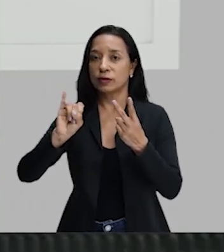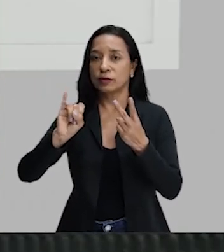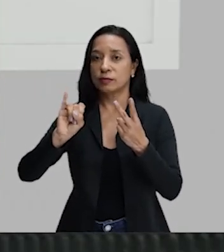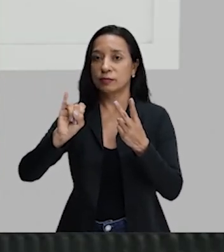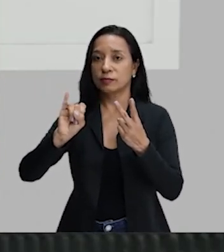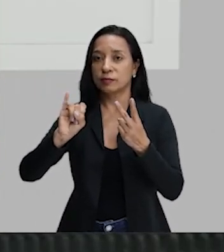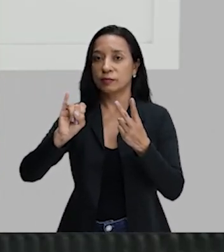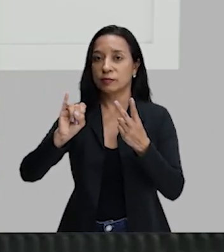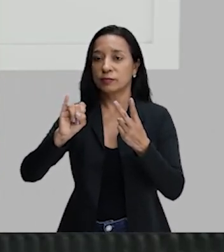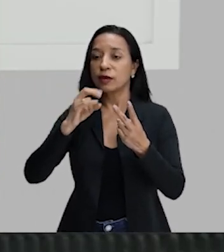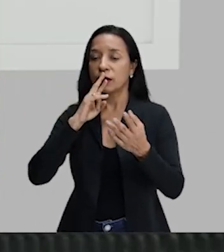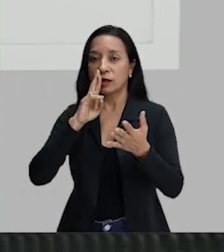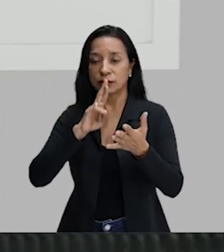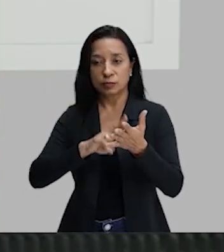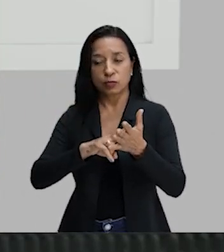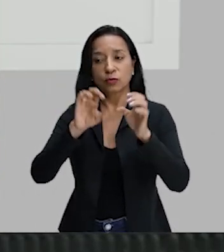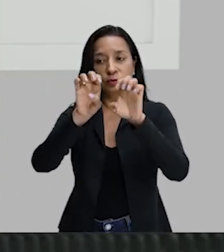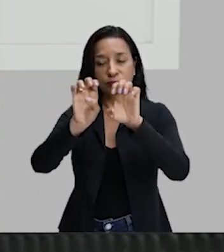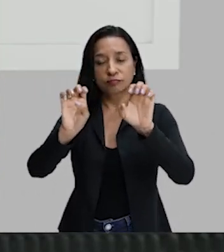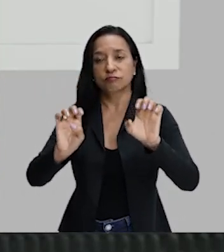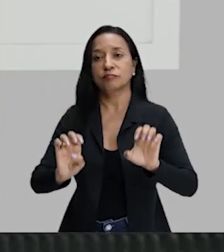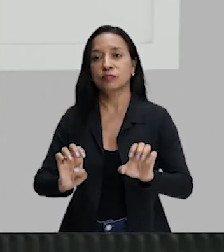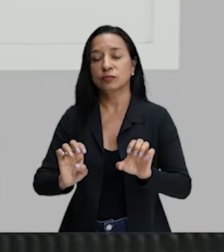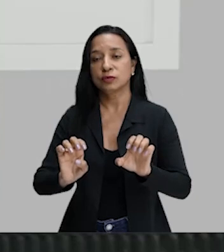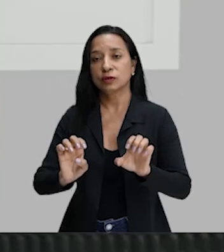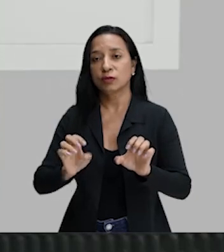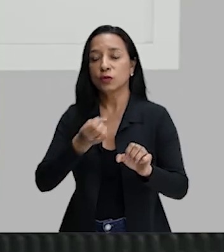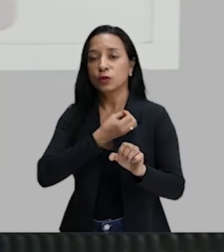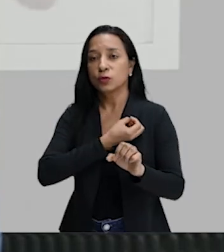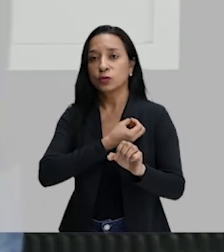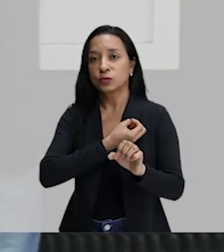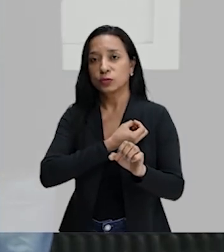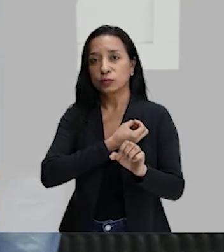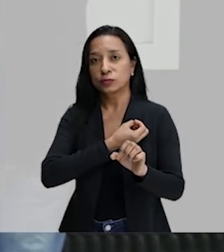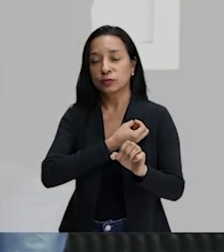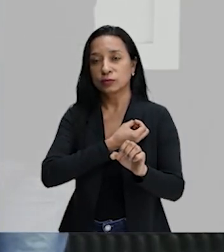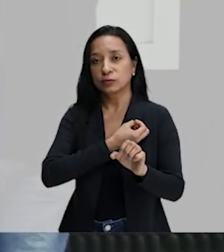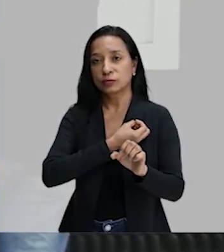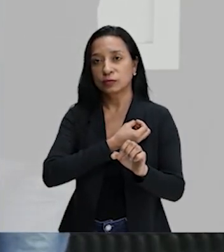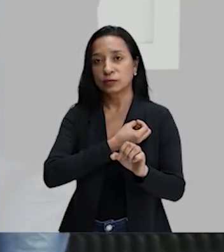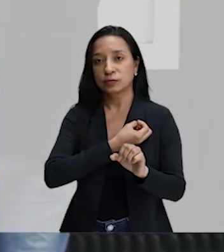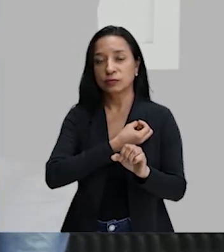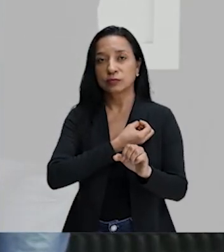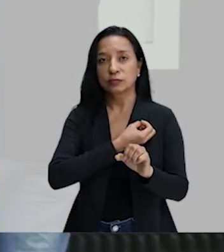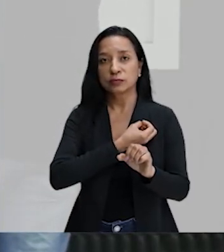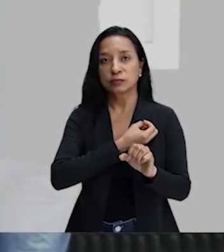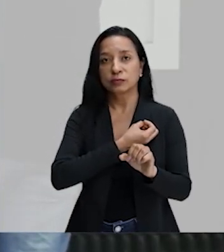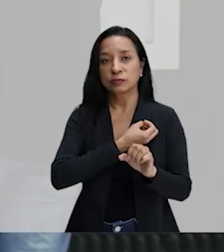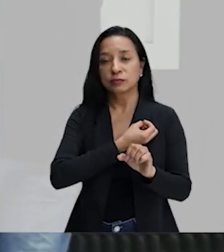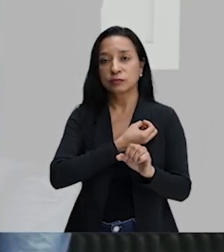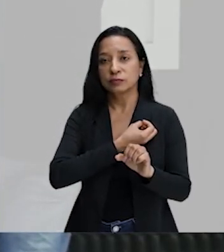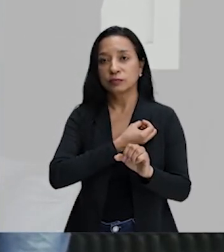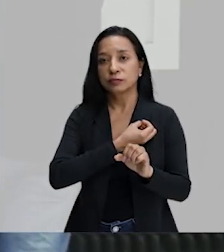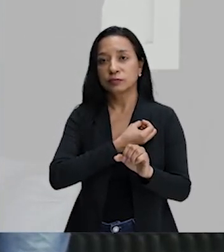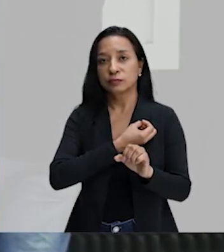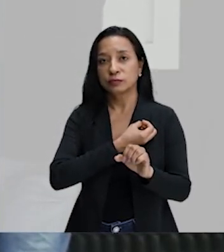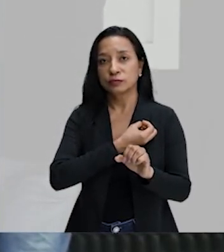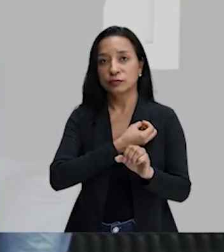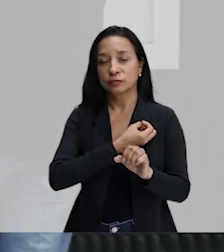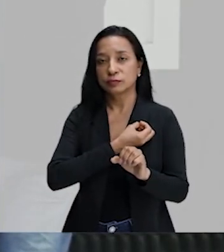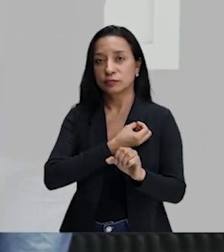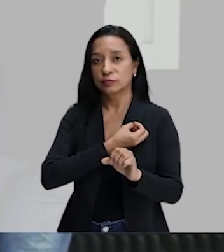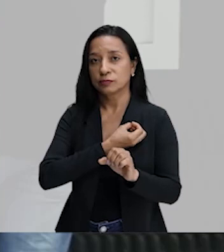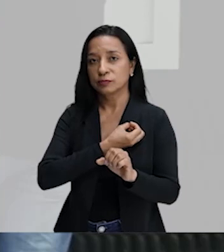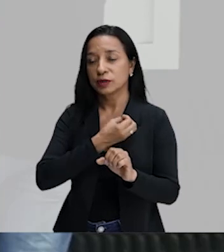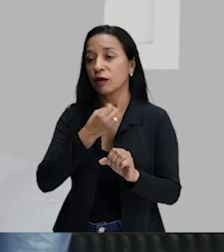Pessoal, então a solução dessa equação são os números, a solução dessas equações, as raízes da equação